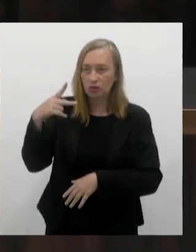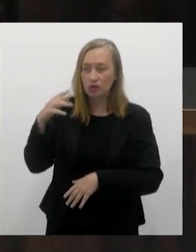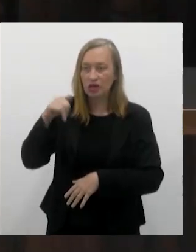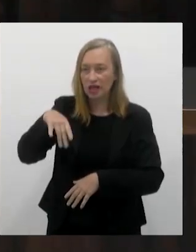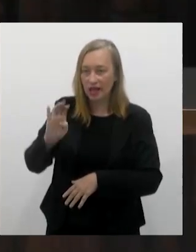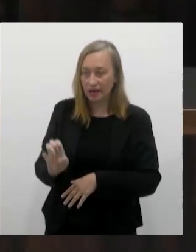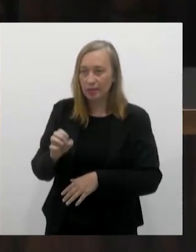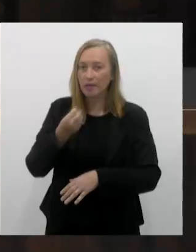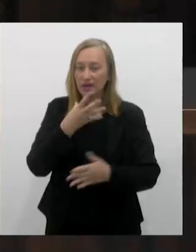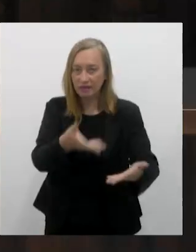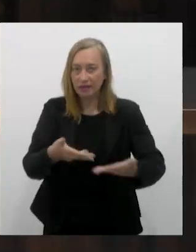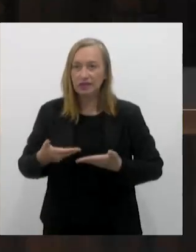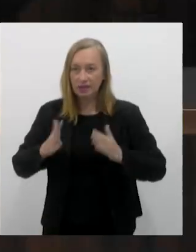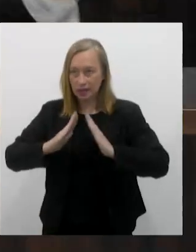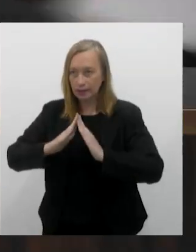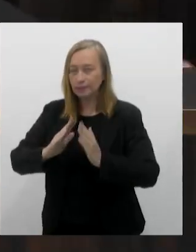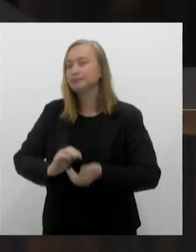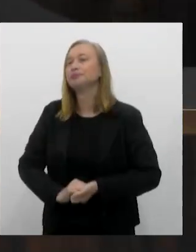casa.